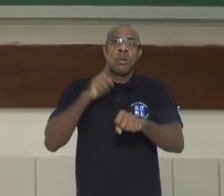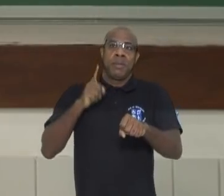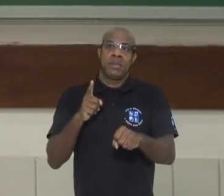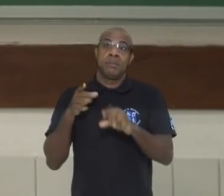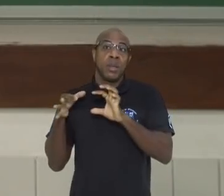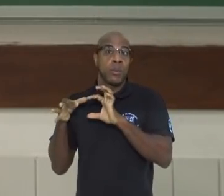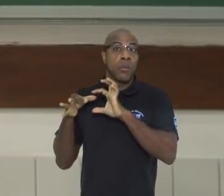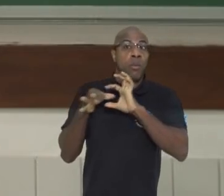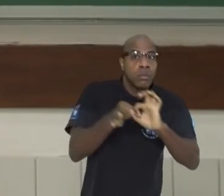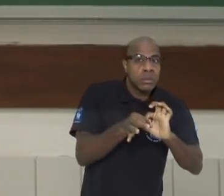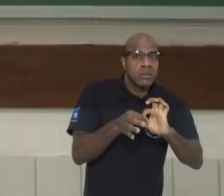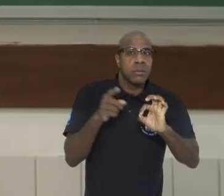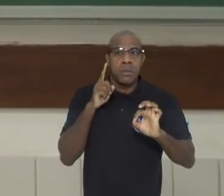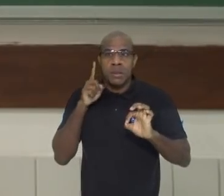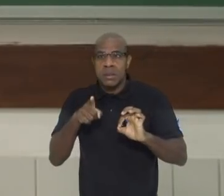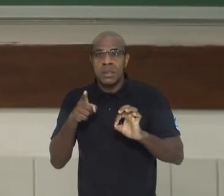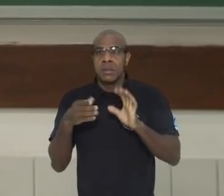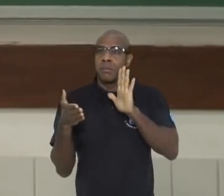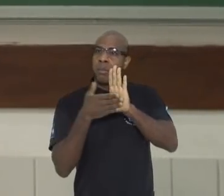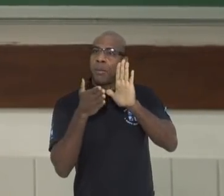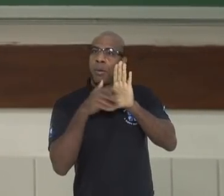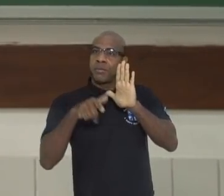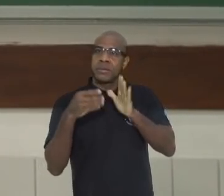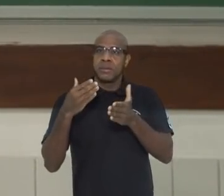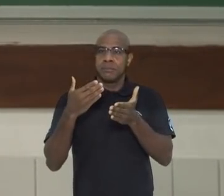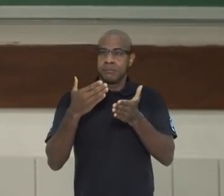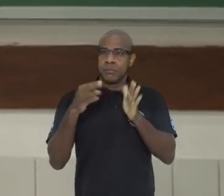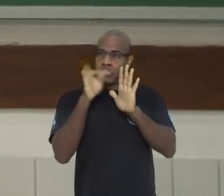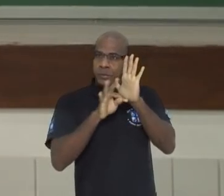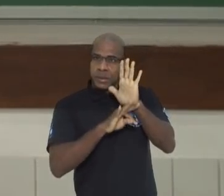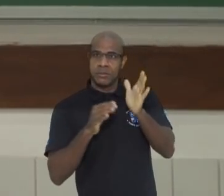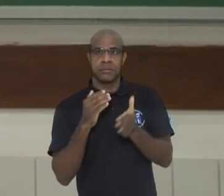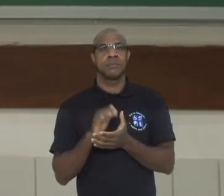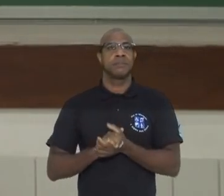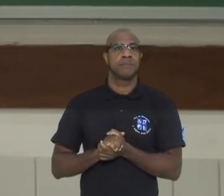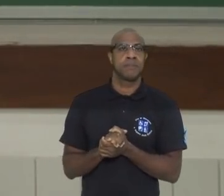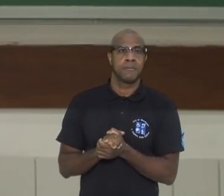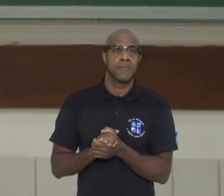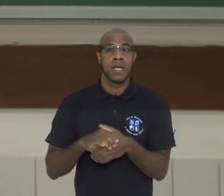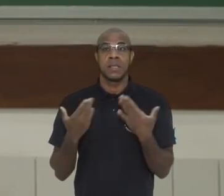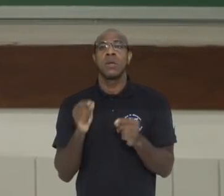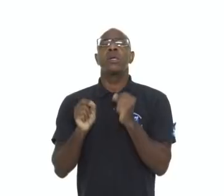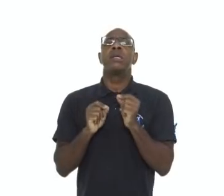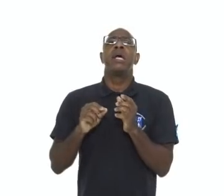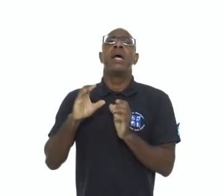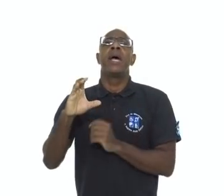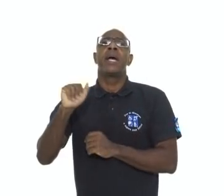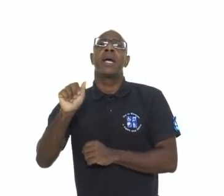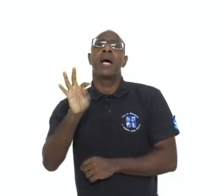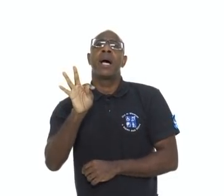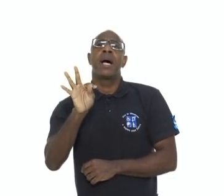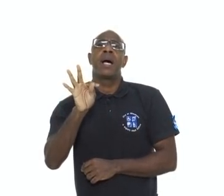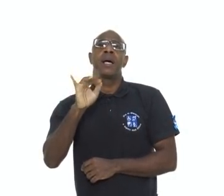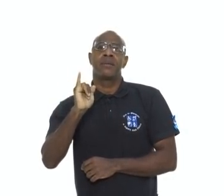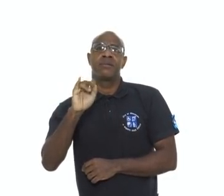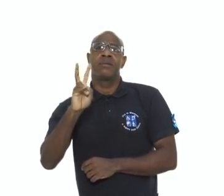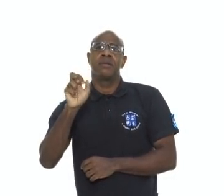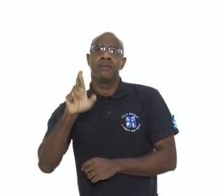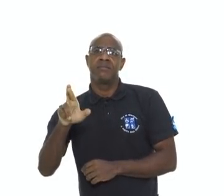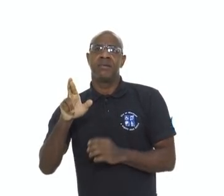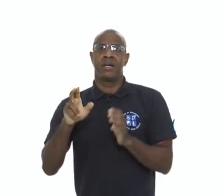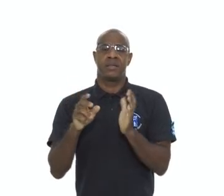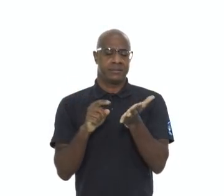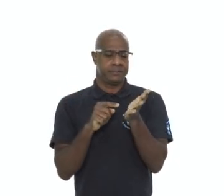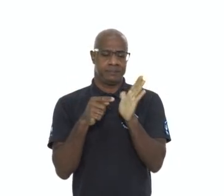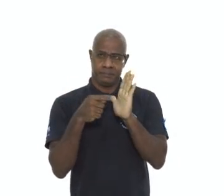contexto, né? Pelo que está sendo proposto ali no texto. Tudo bem? Então, o que é cativar? Segundo o dicionário